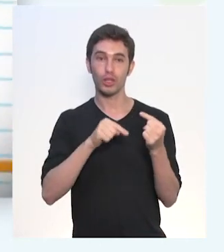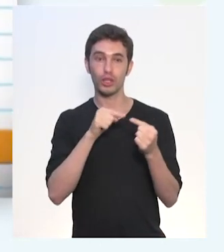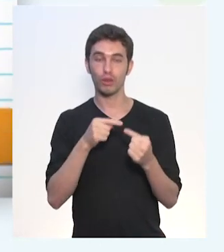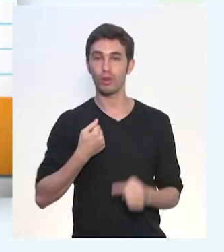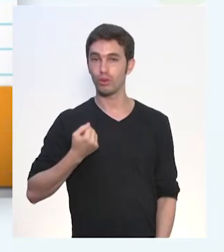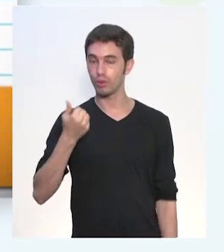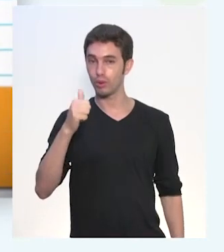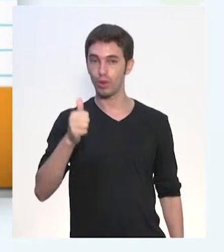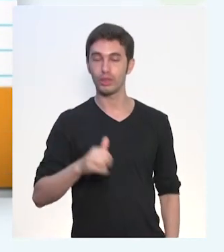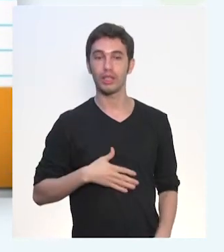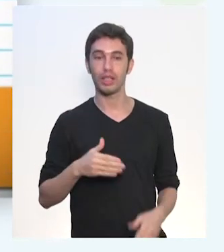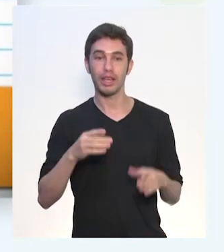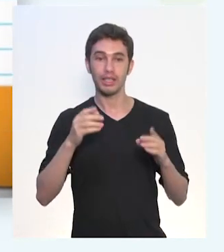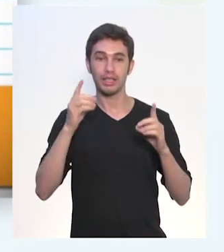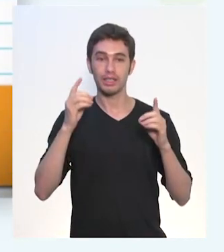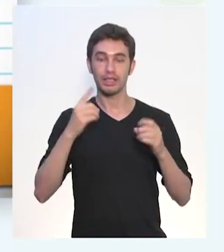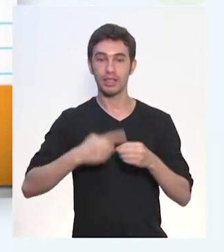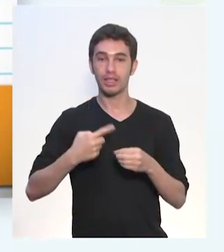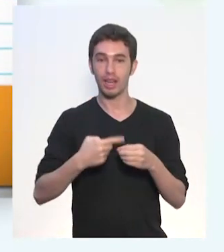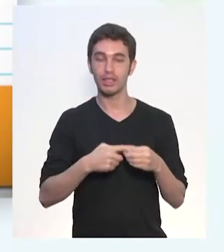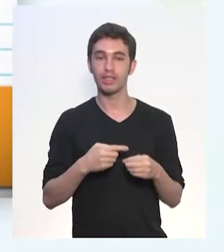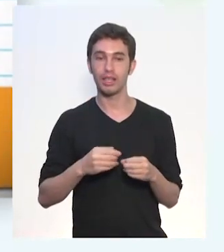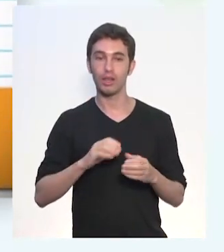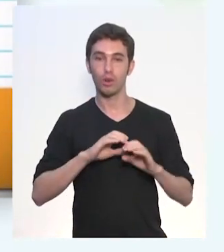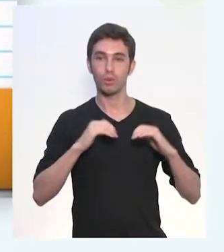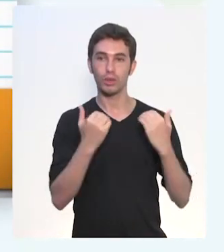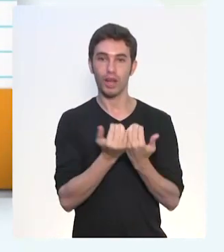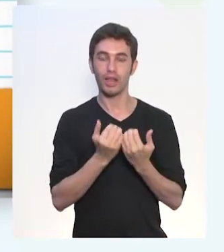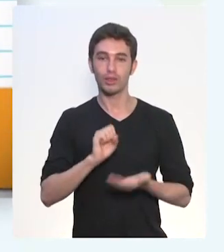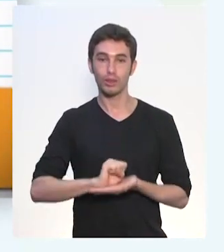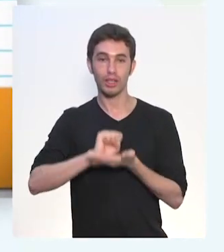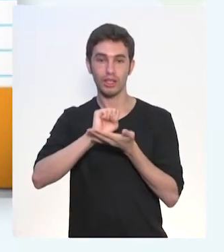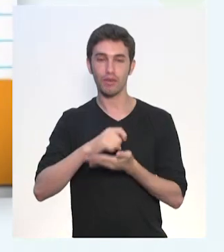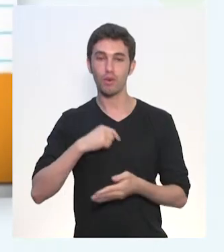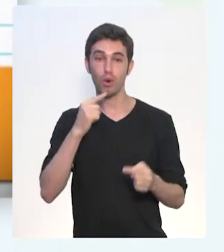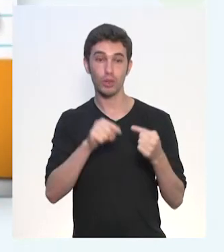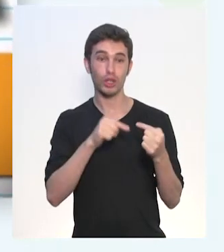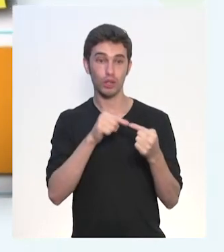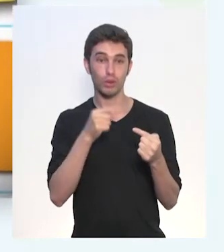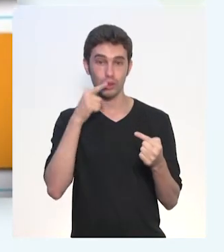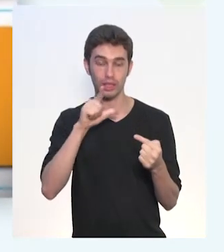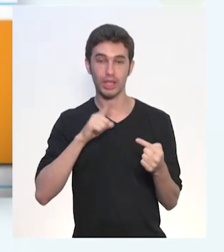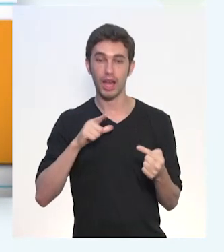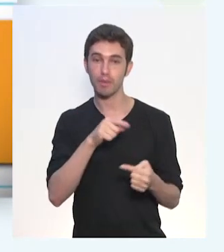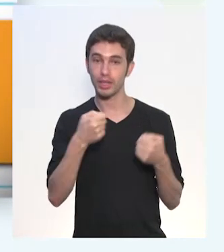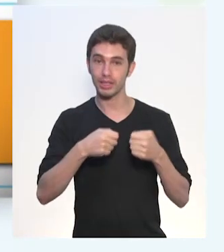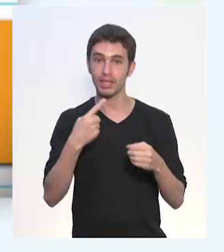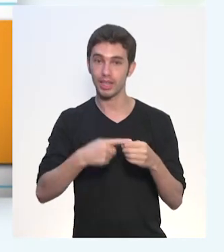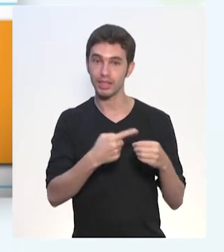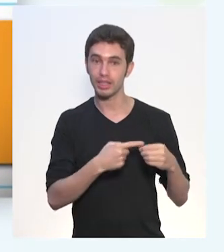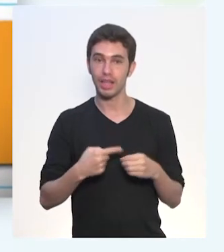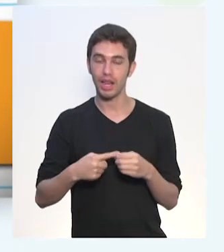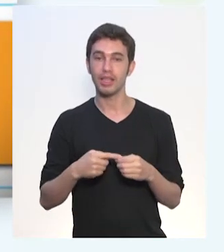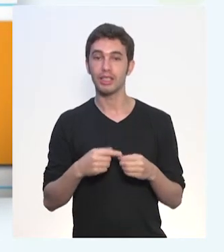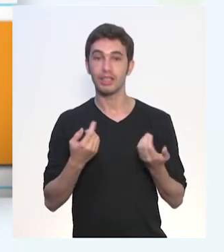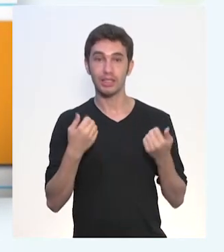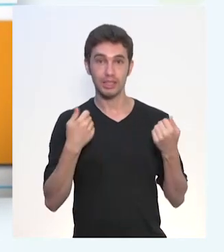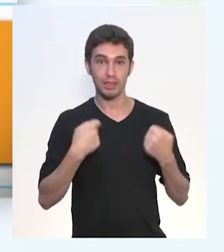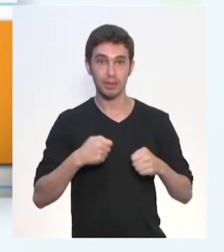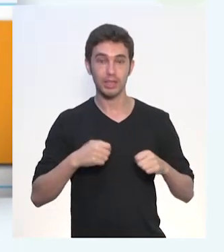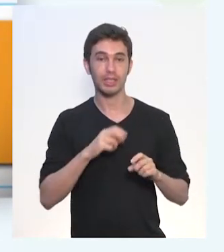11, Cidades e Comunidades Sustentáveis. Para atingir esse objetivo, é preciso tornar as cidades e os assentamentos humanos